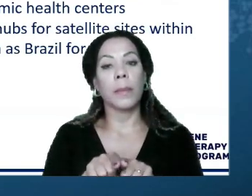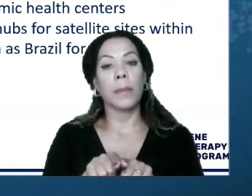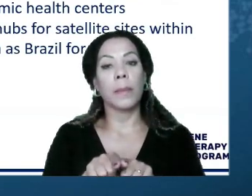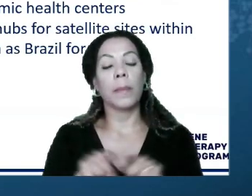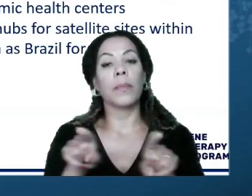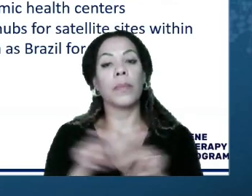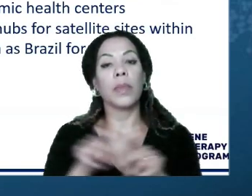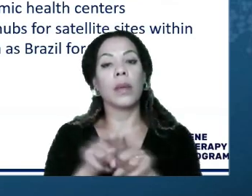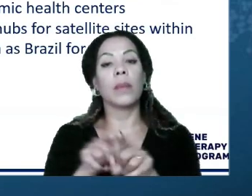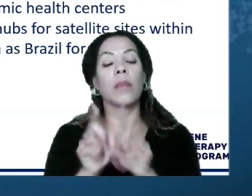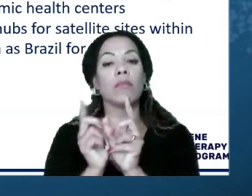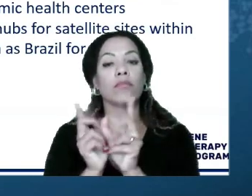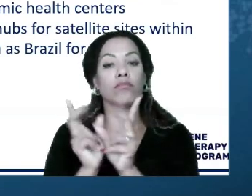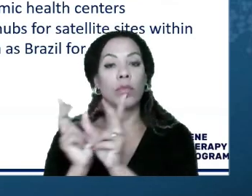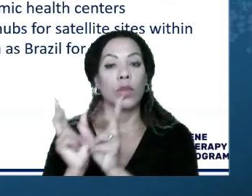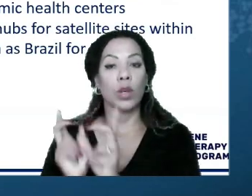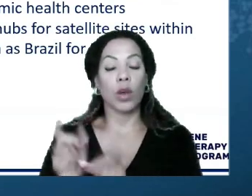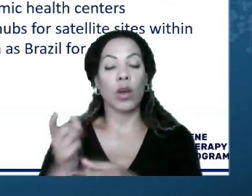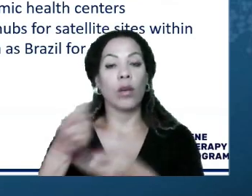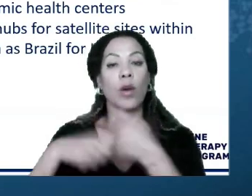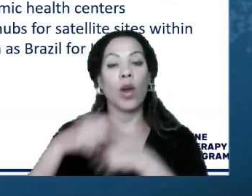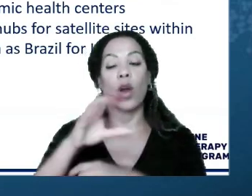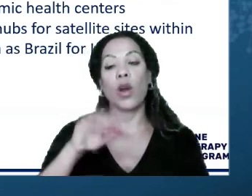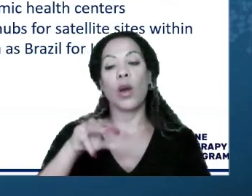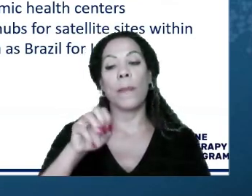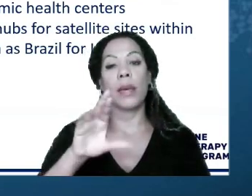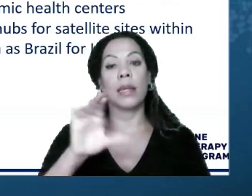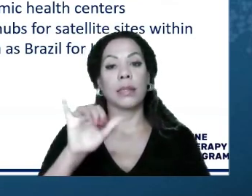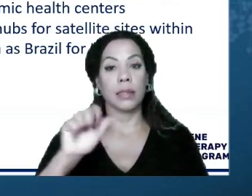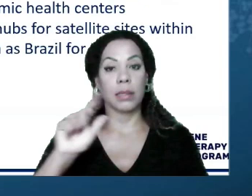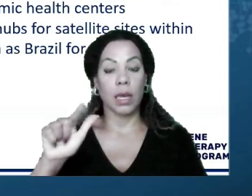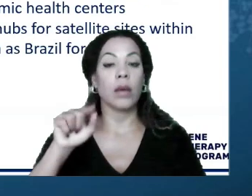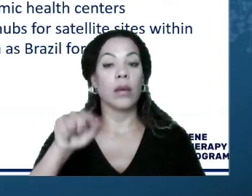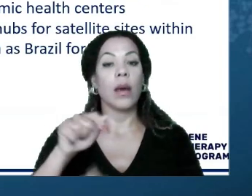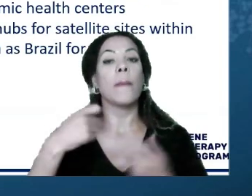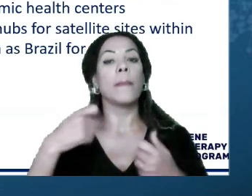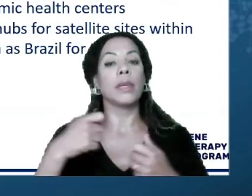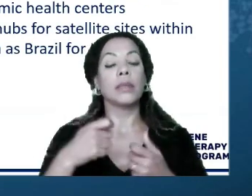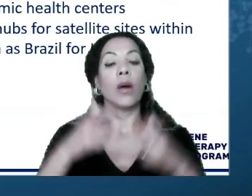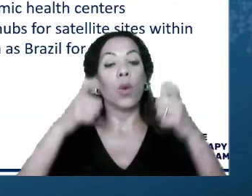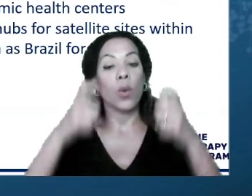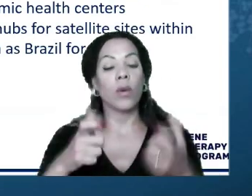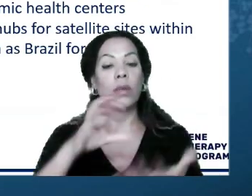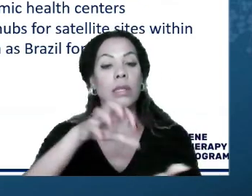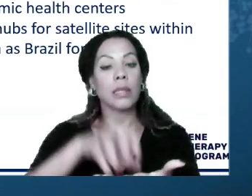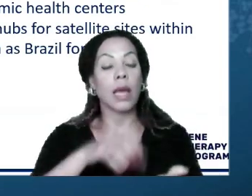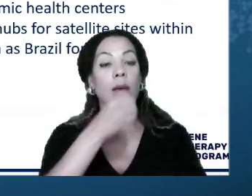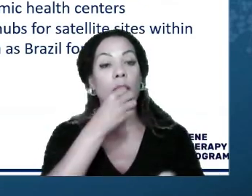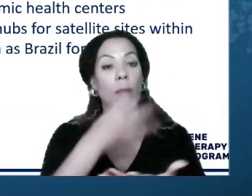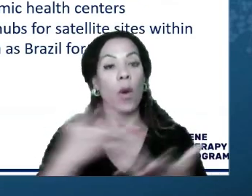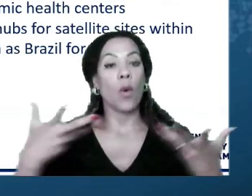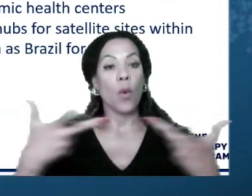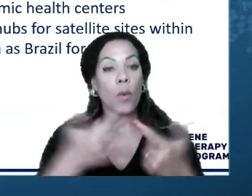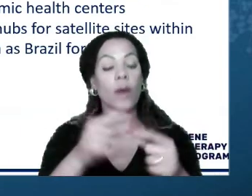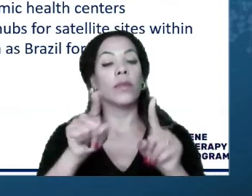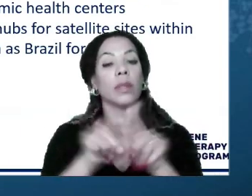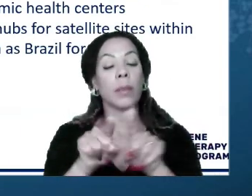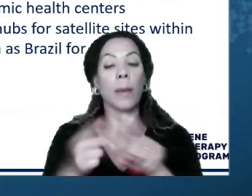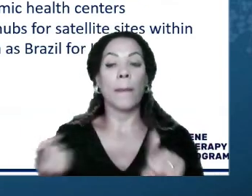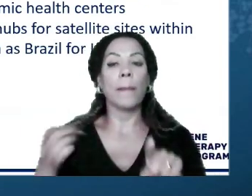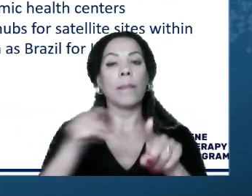e comercial, e isso é através de centros qualificados e